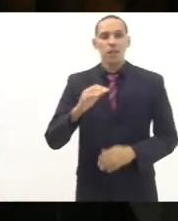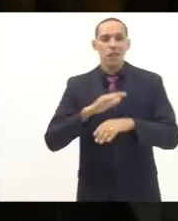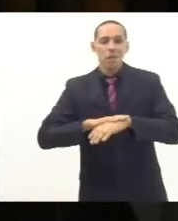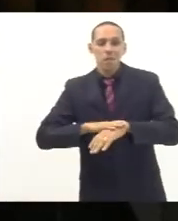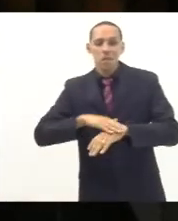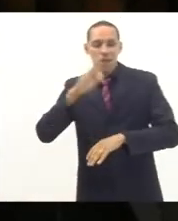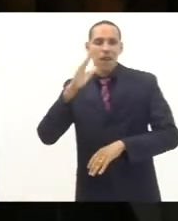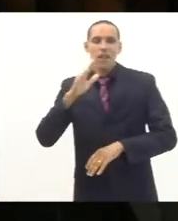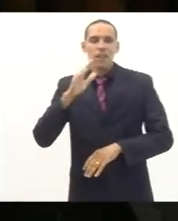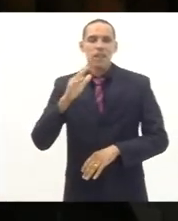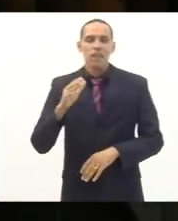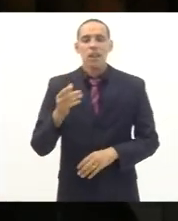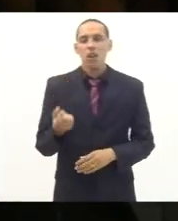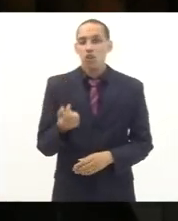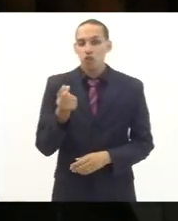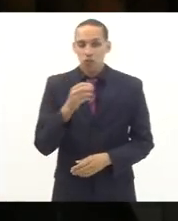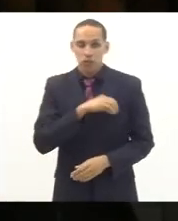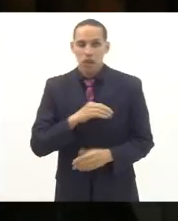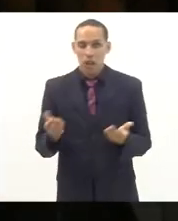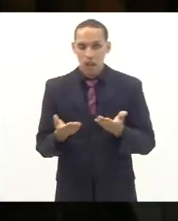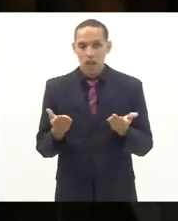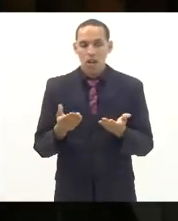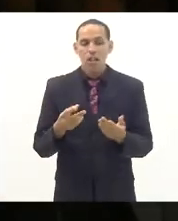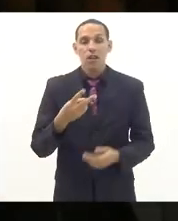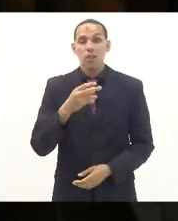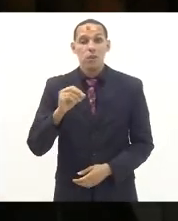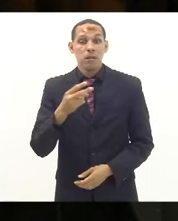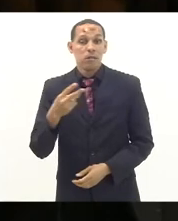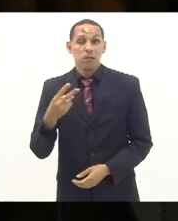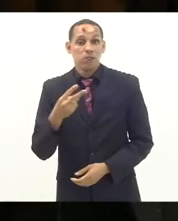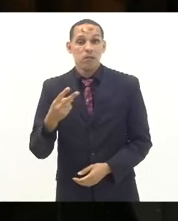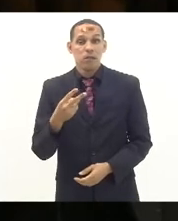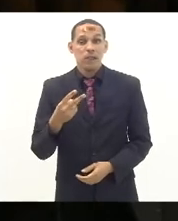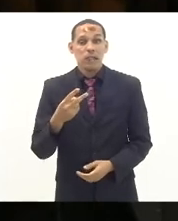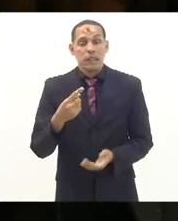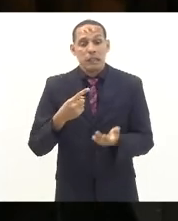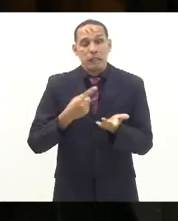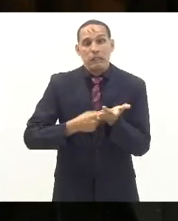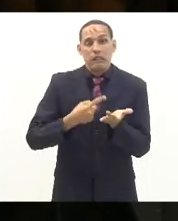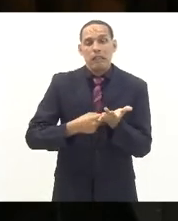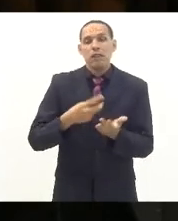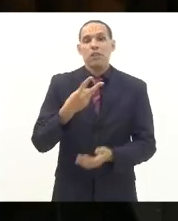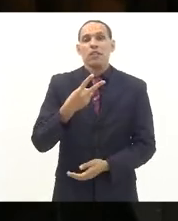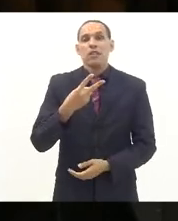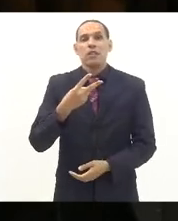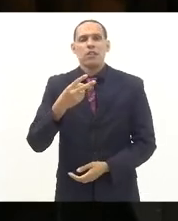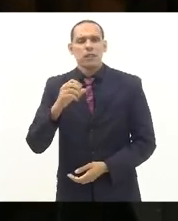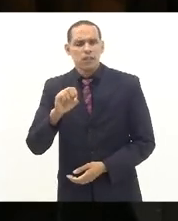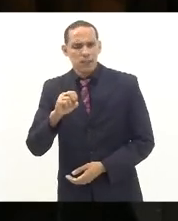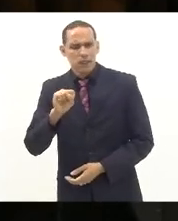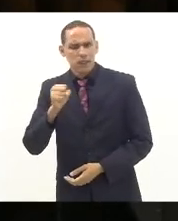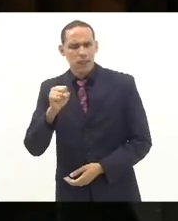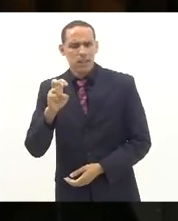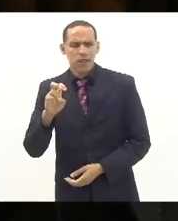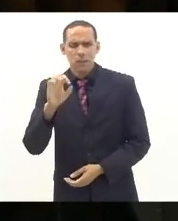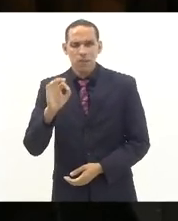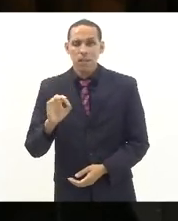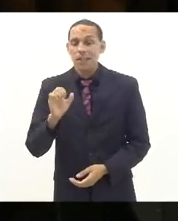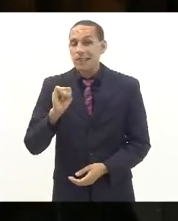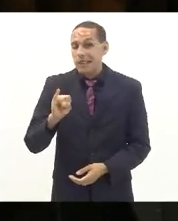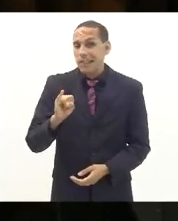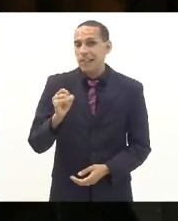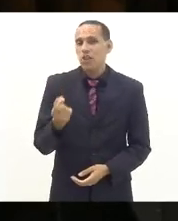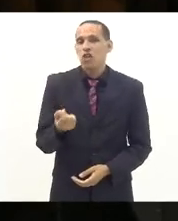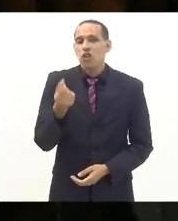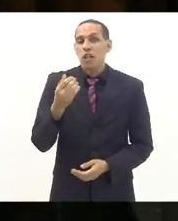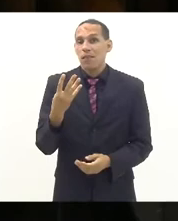corrente líquida o comprometimento em 22 estão em 285 por cento se a receita ao subir os quarenta